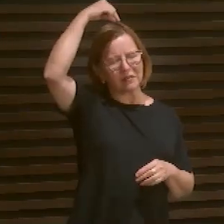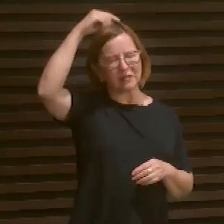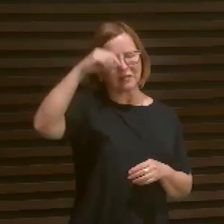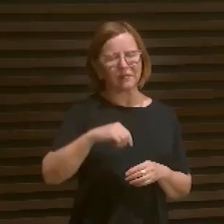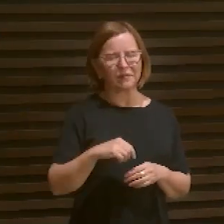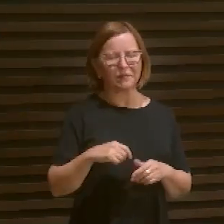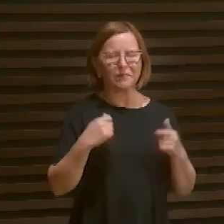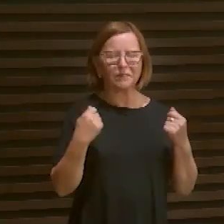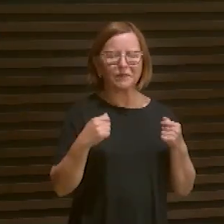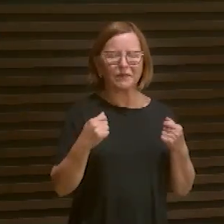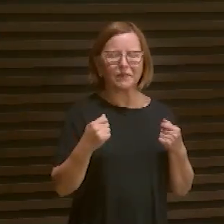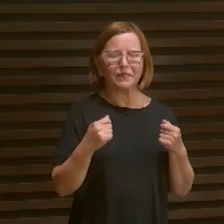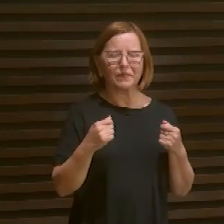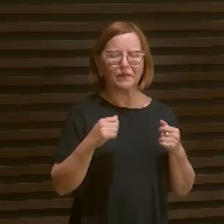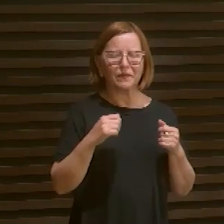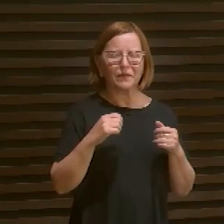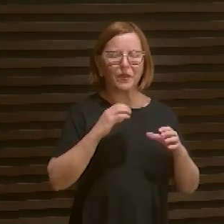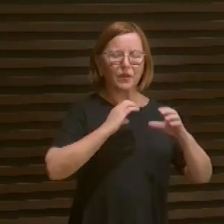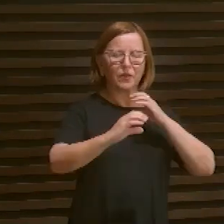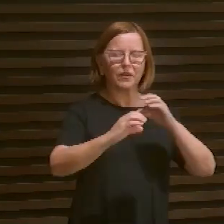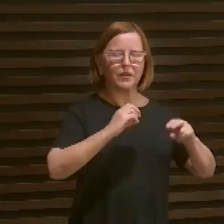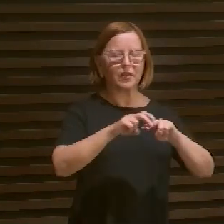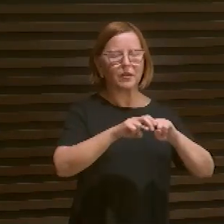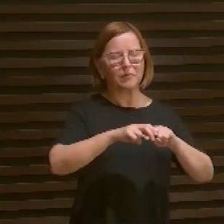ela precisa ser comunicada por Ele